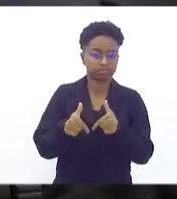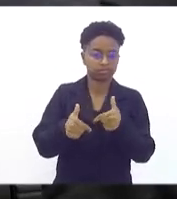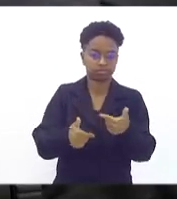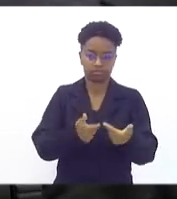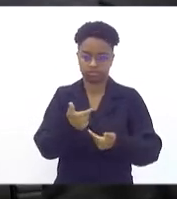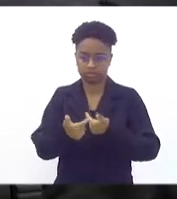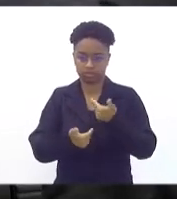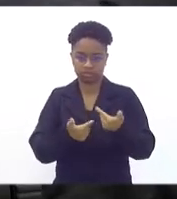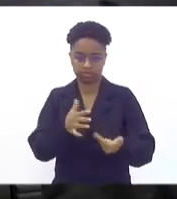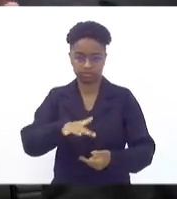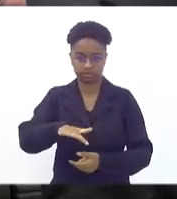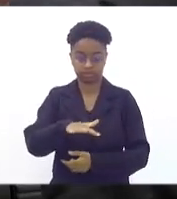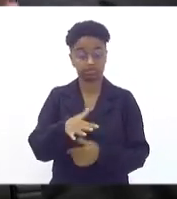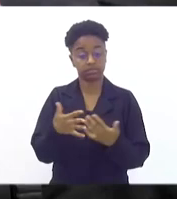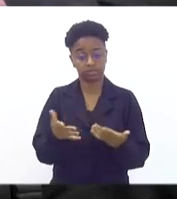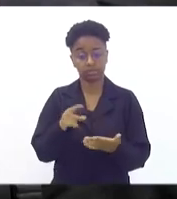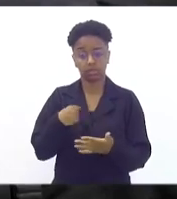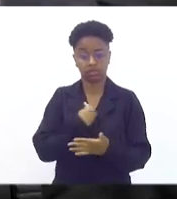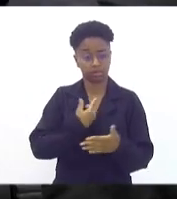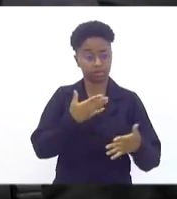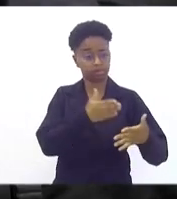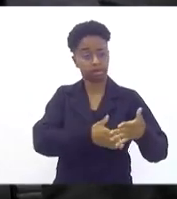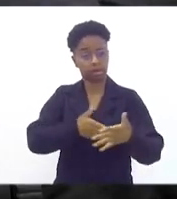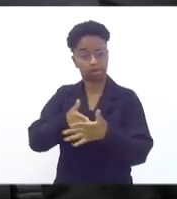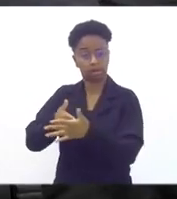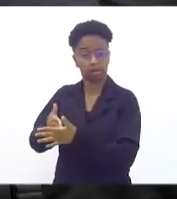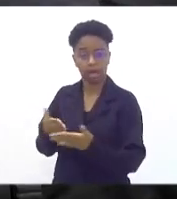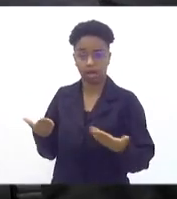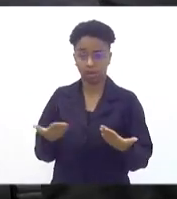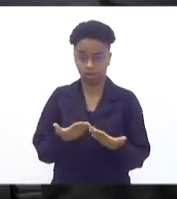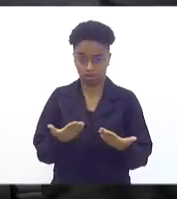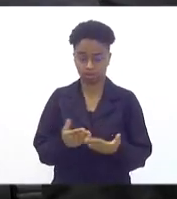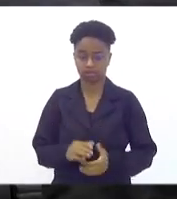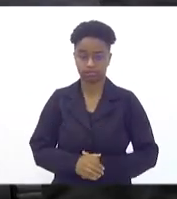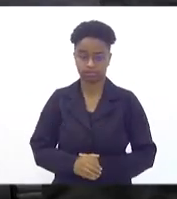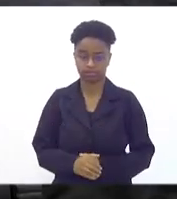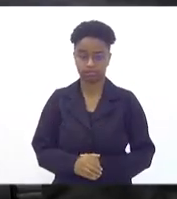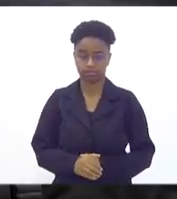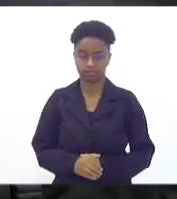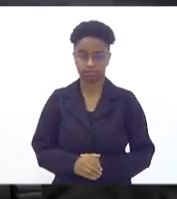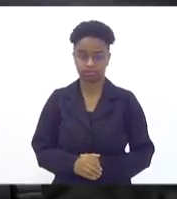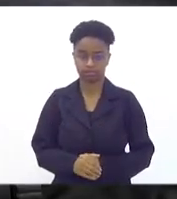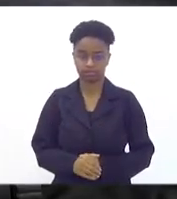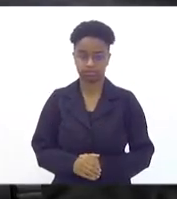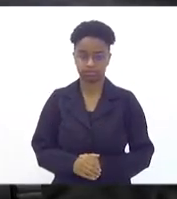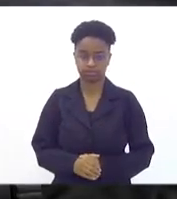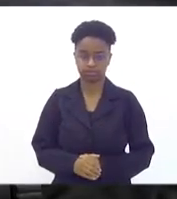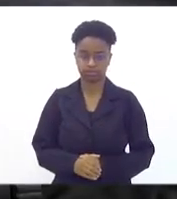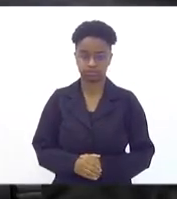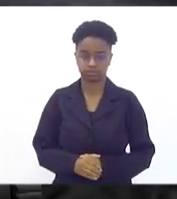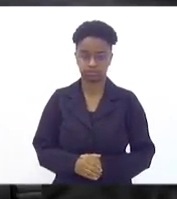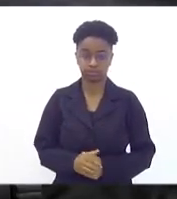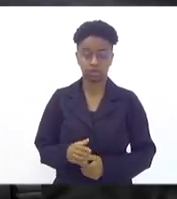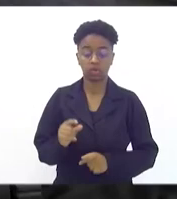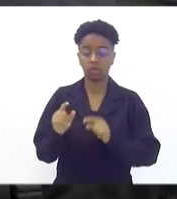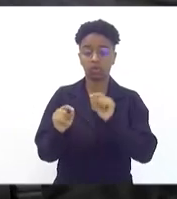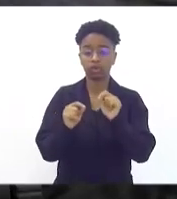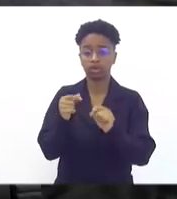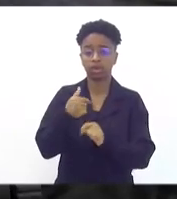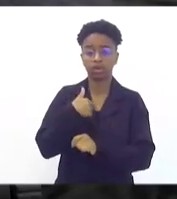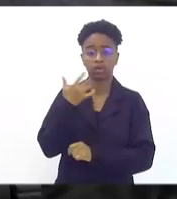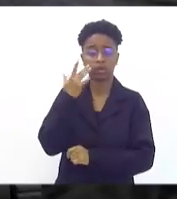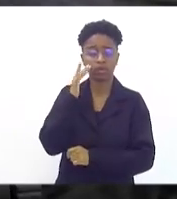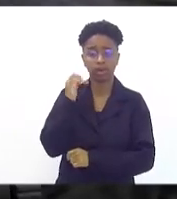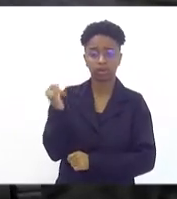e é isso que nós vamos enfrentar agora é isso que nós estamos enfrentando agora Qual o fator que eu considero preponderante